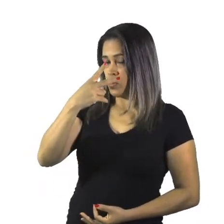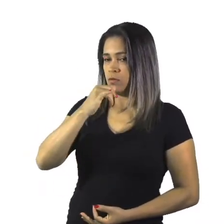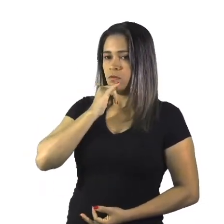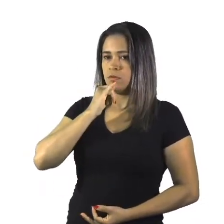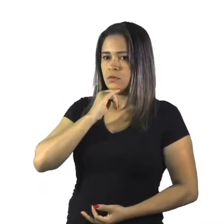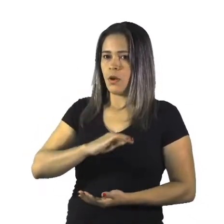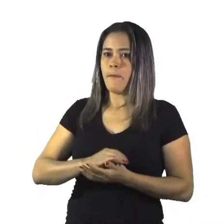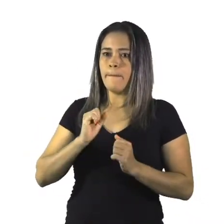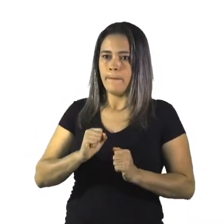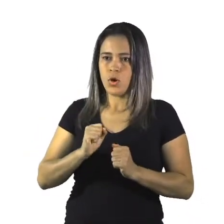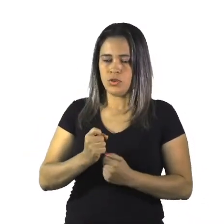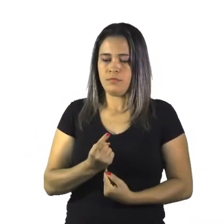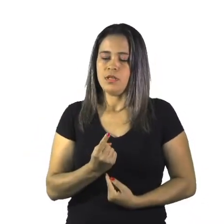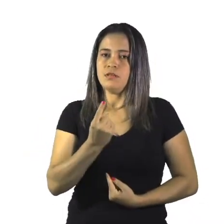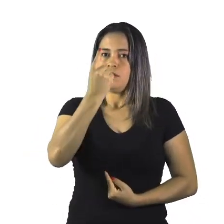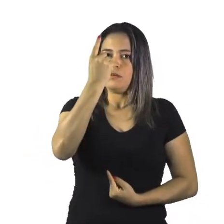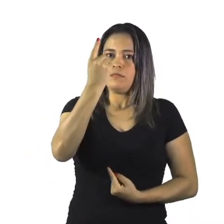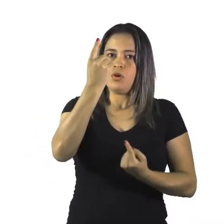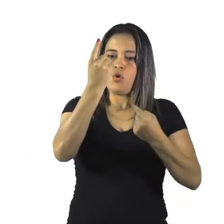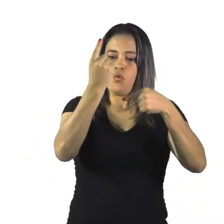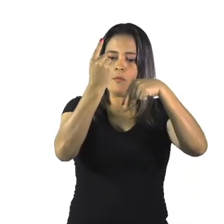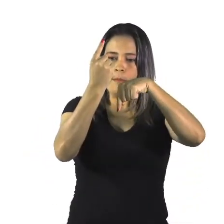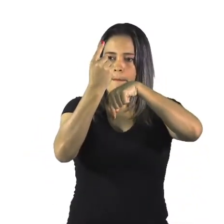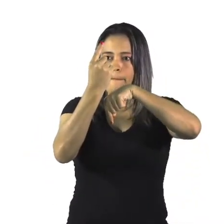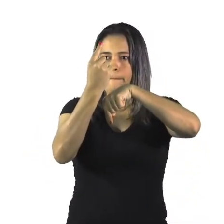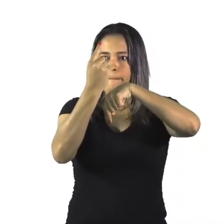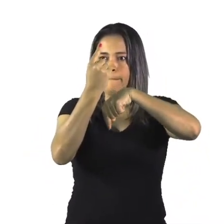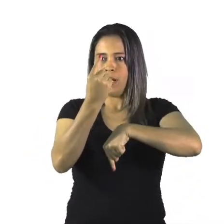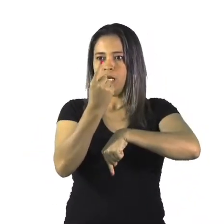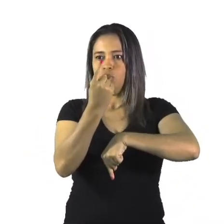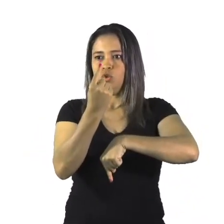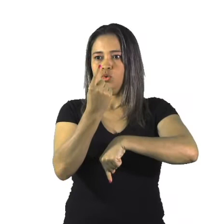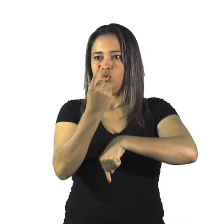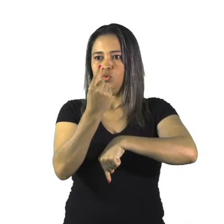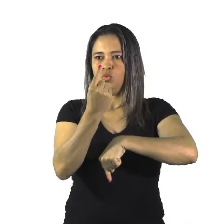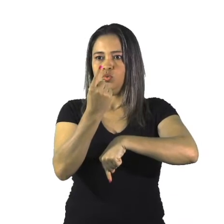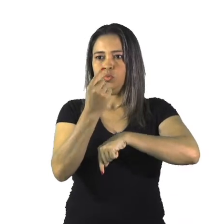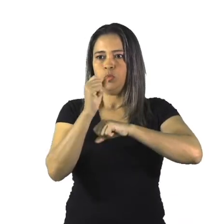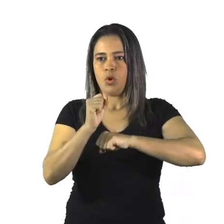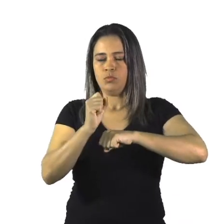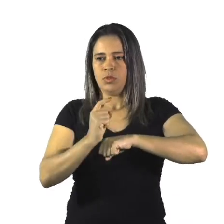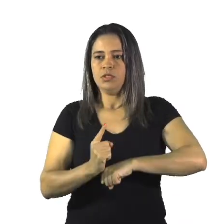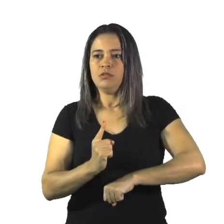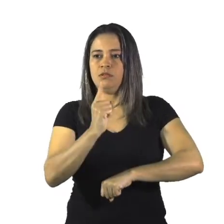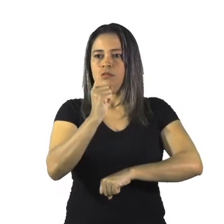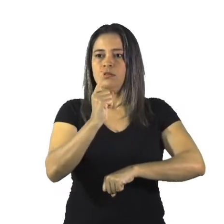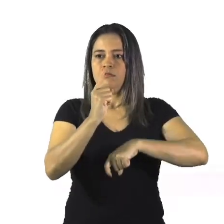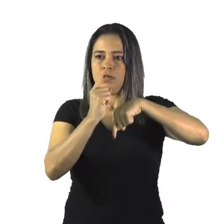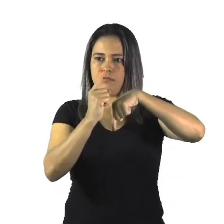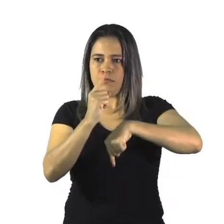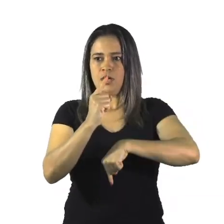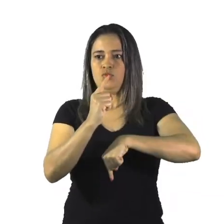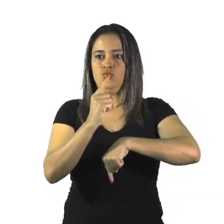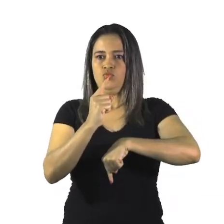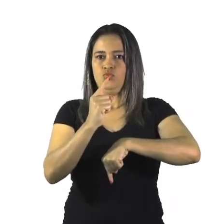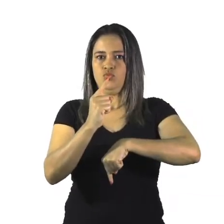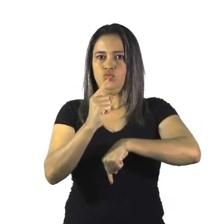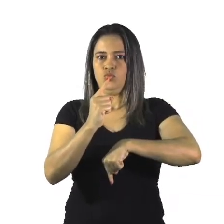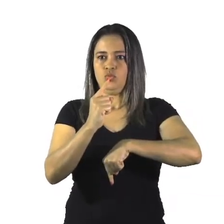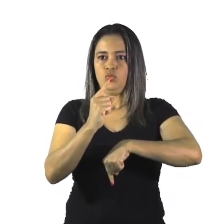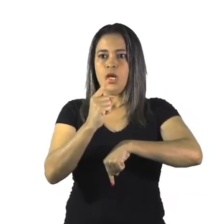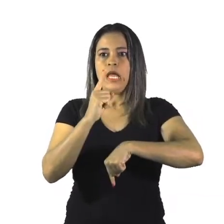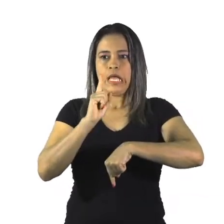ir para cima ou ele pode ir para baixo, né? Cima, baixo. Então, no